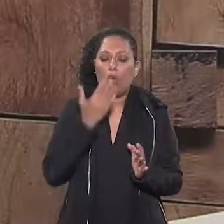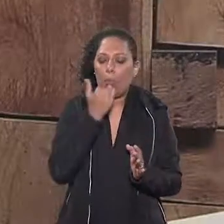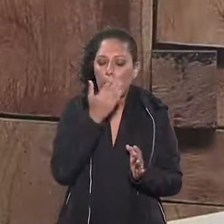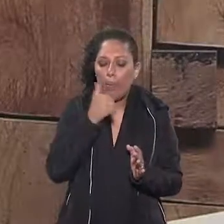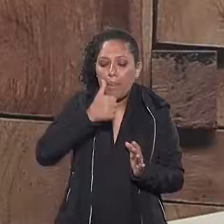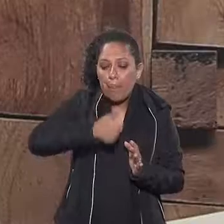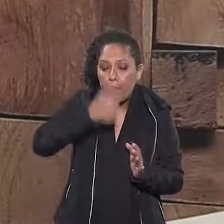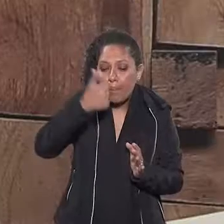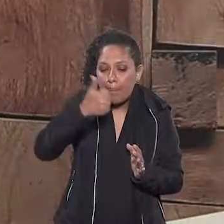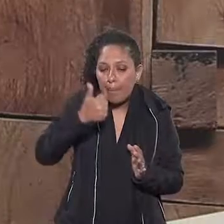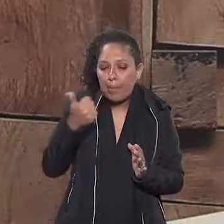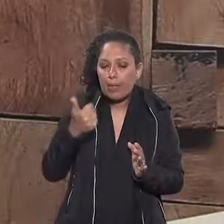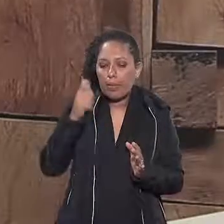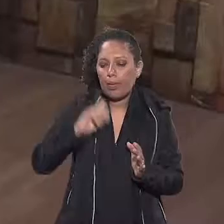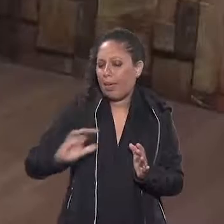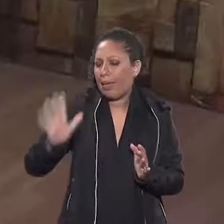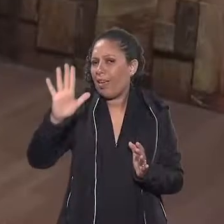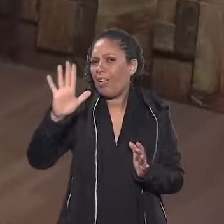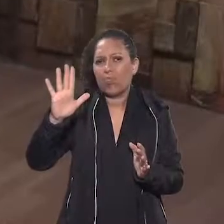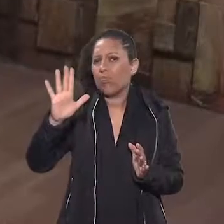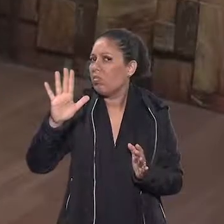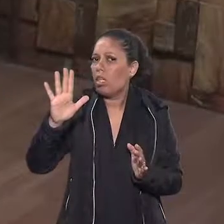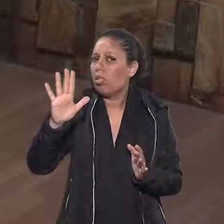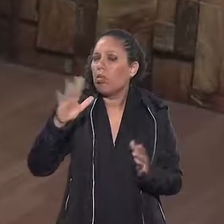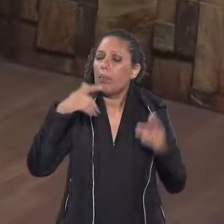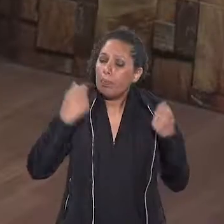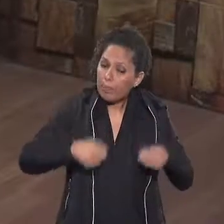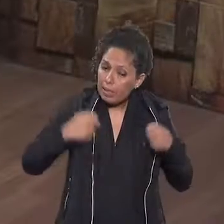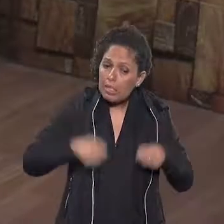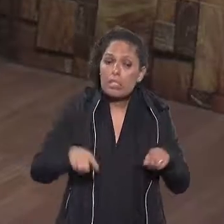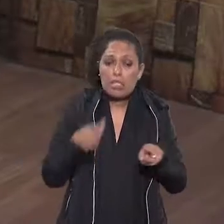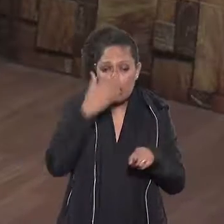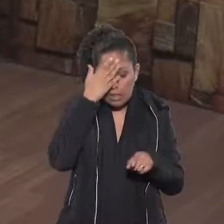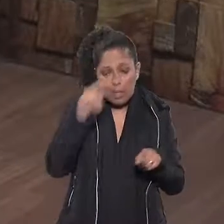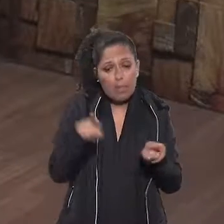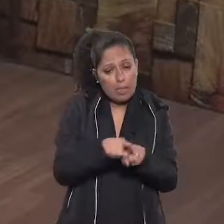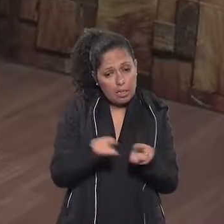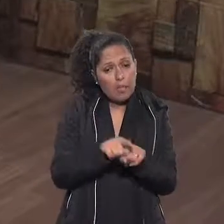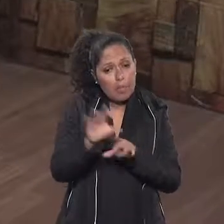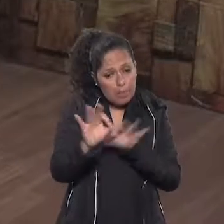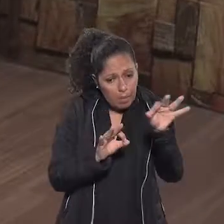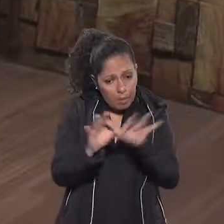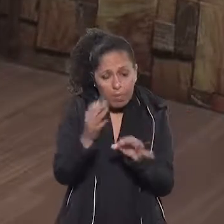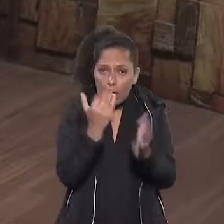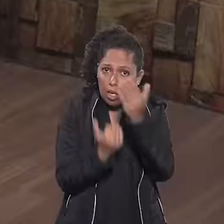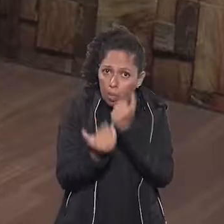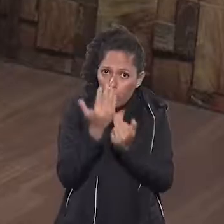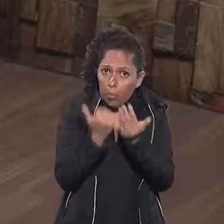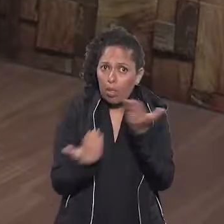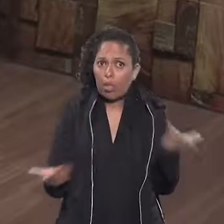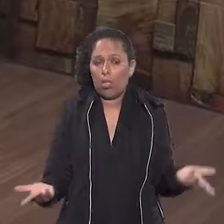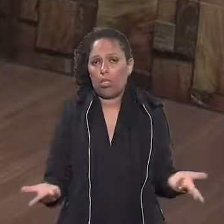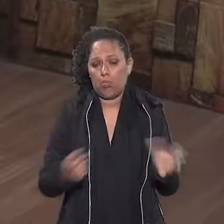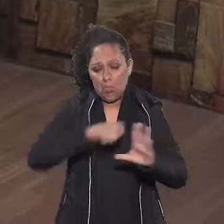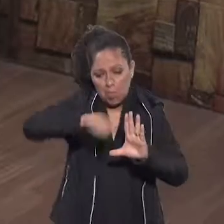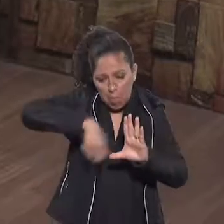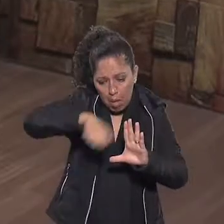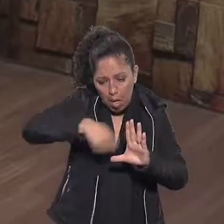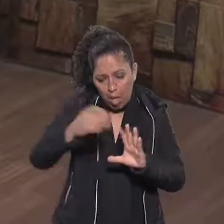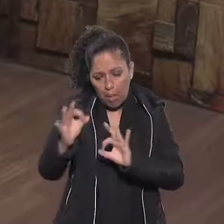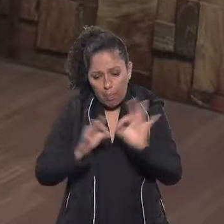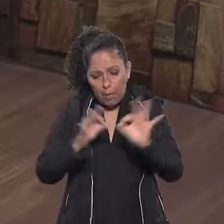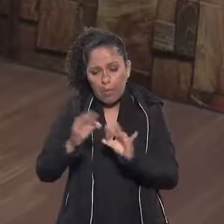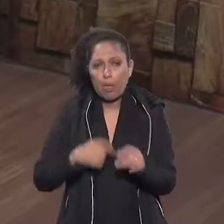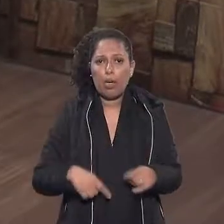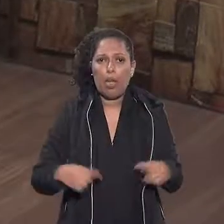comer melhor, né? É mais caro. É só você saber cozinhar também. Daí a importância também desse